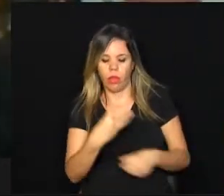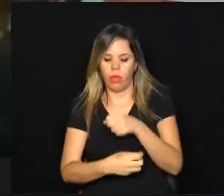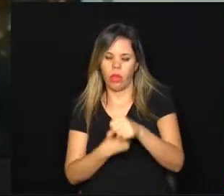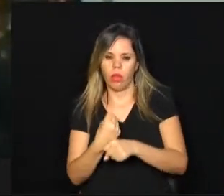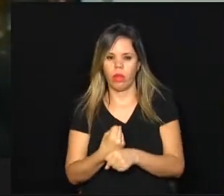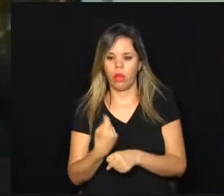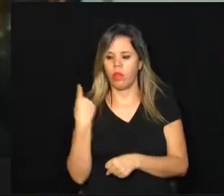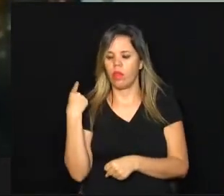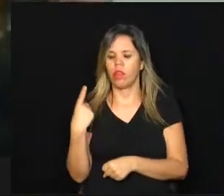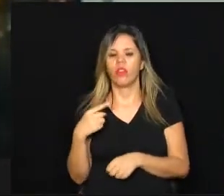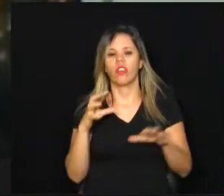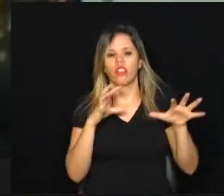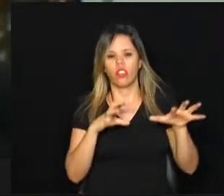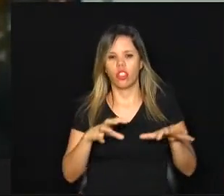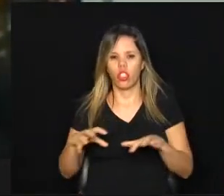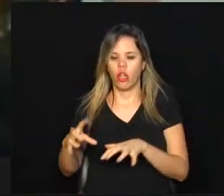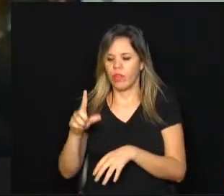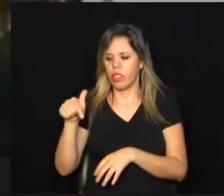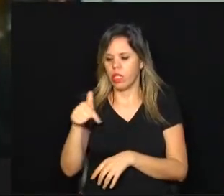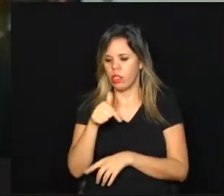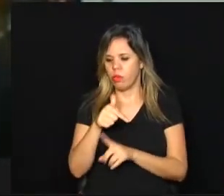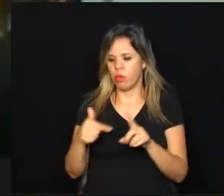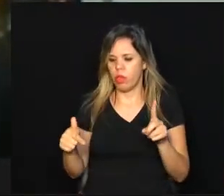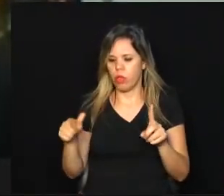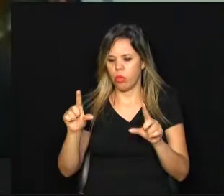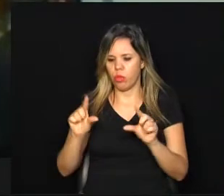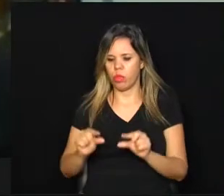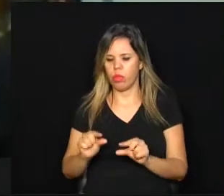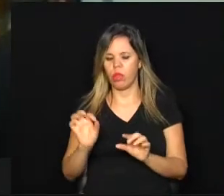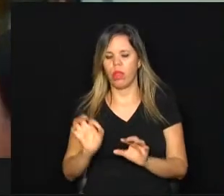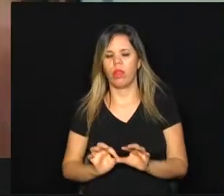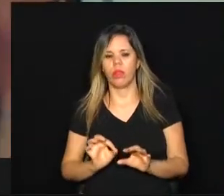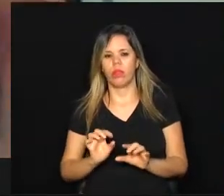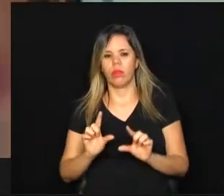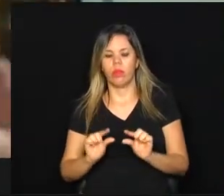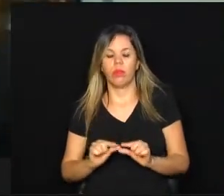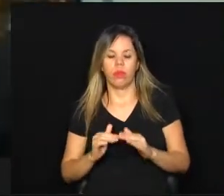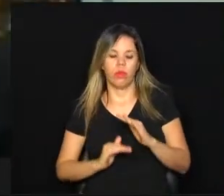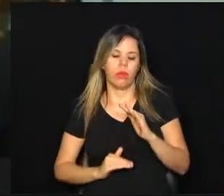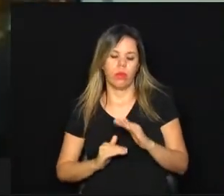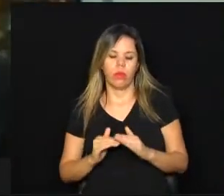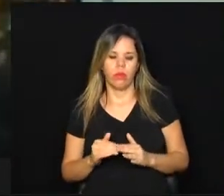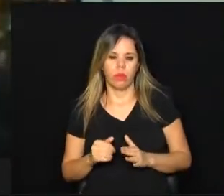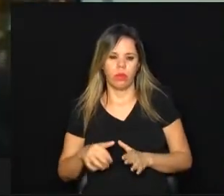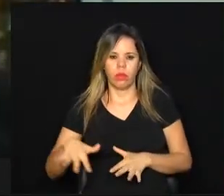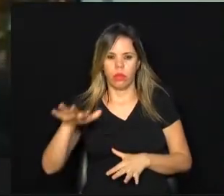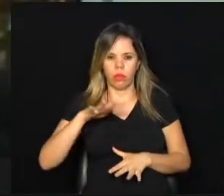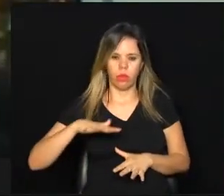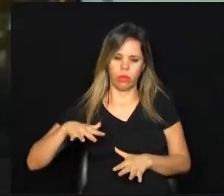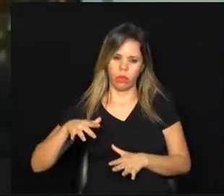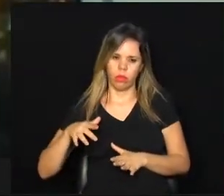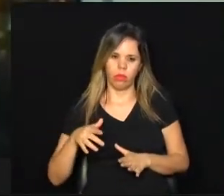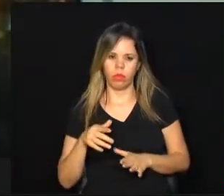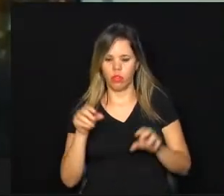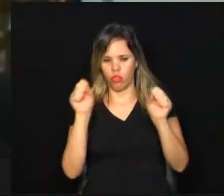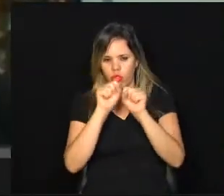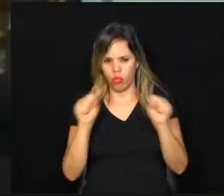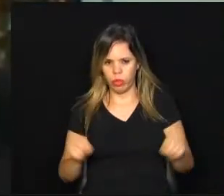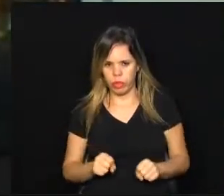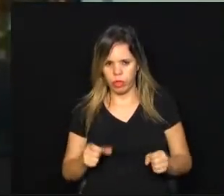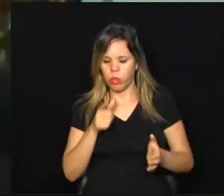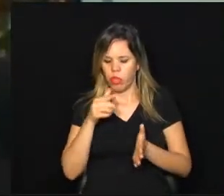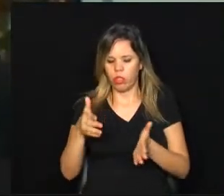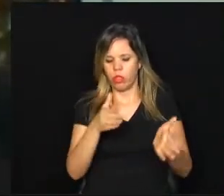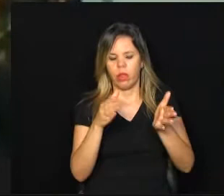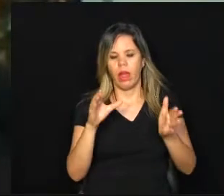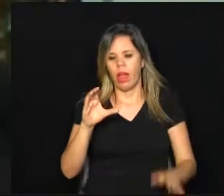chove 17,5% a menor, tanto nas áreas de afluência do sistema Cantareira, quanto em todas as